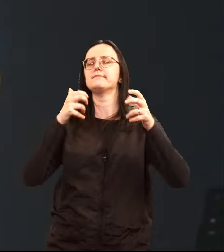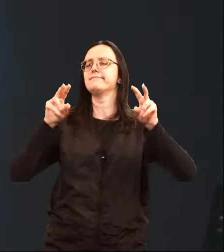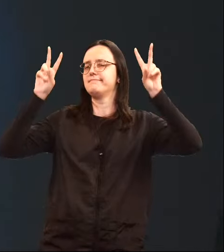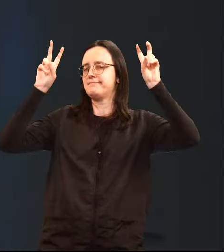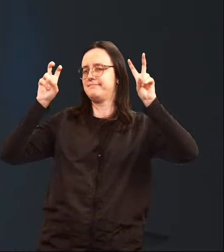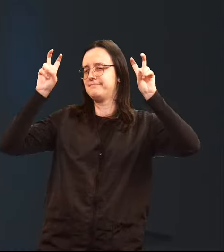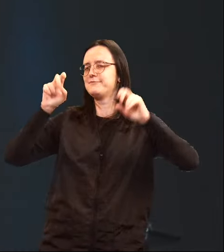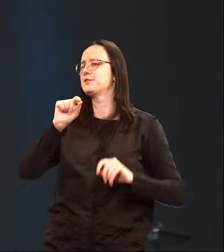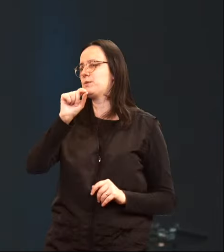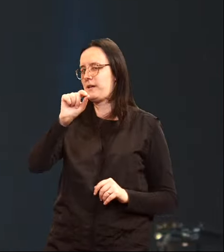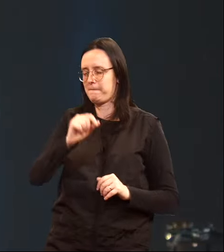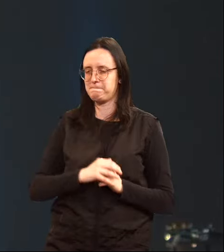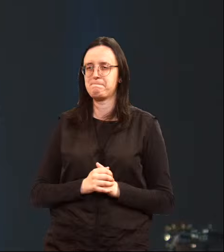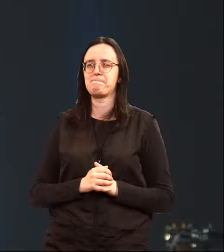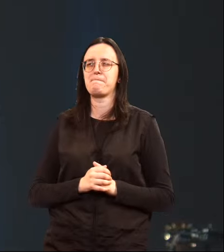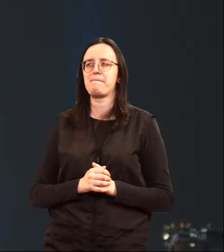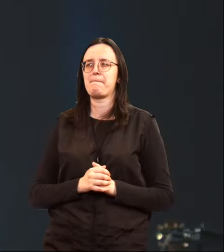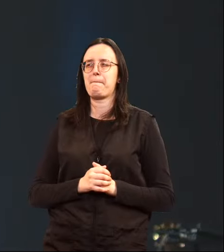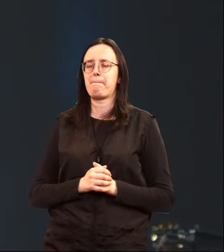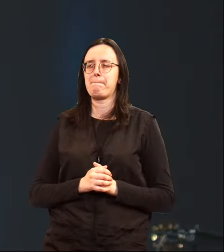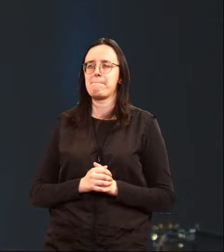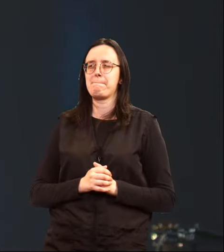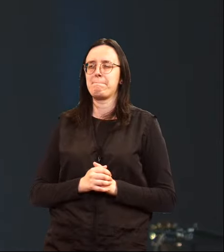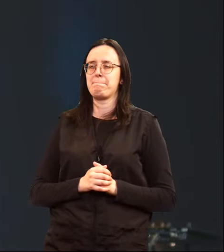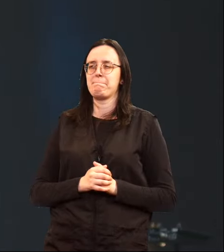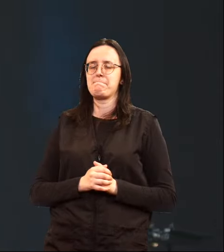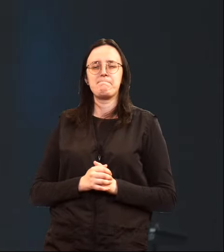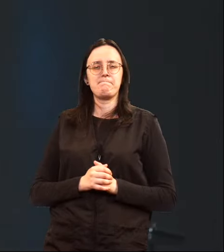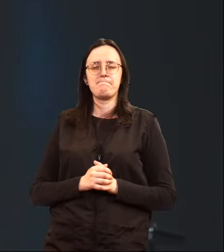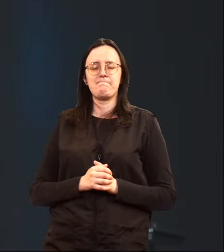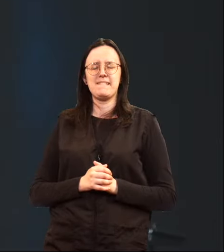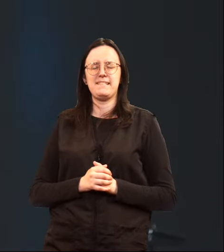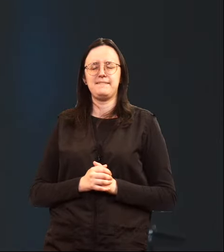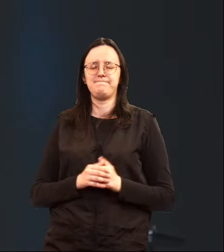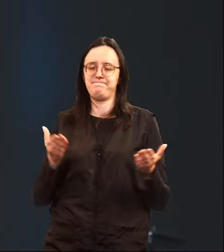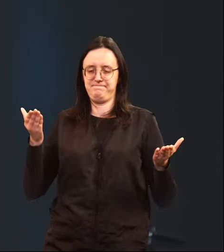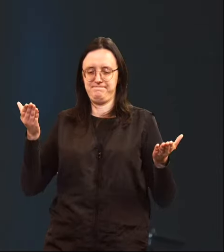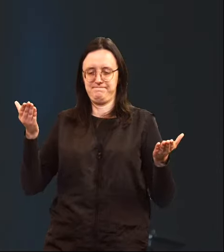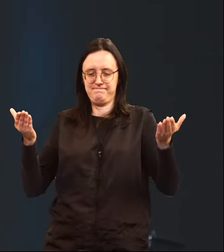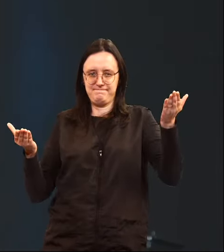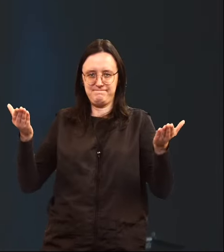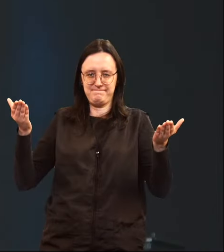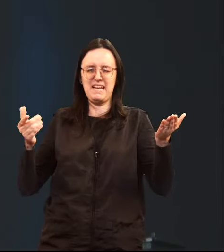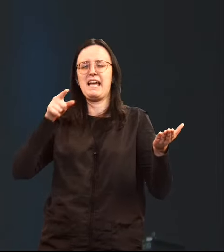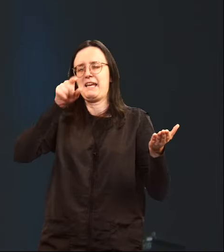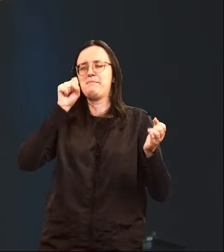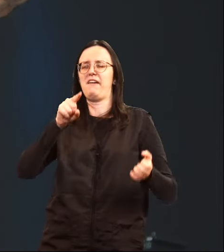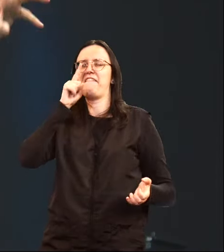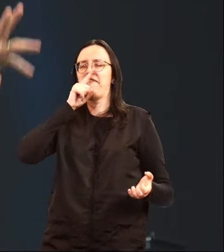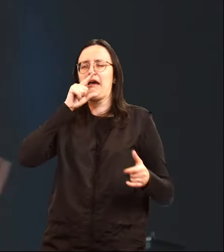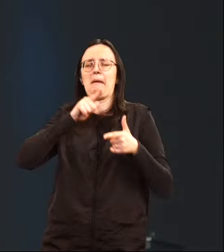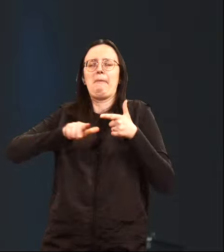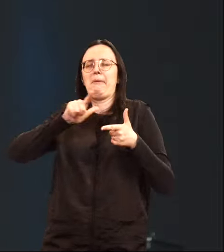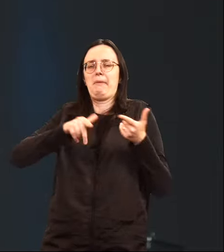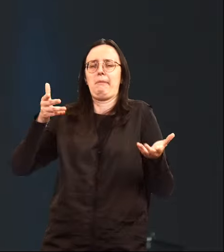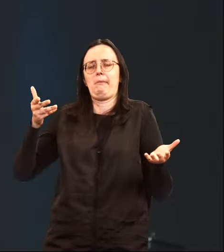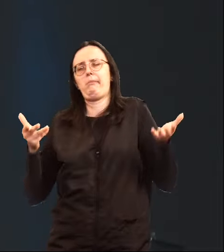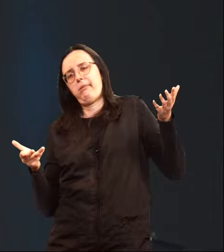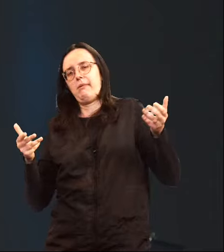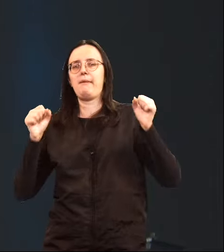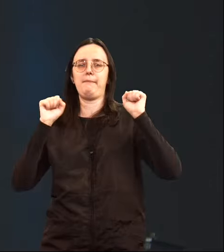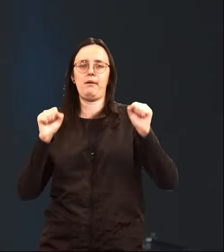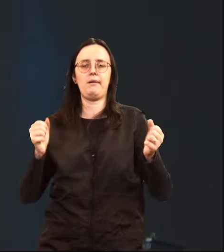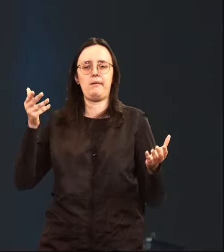falar a respeito de uma balança que pode estar desregulada na tua vida.